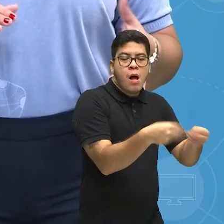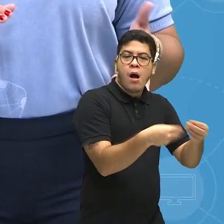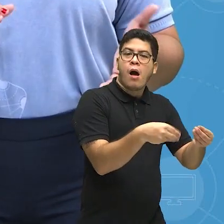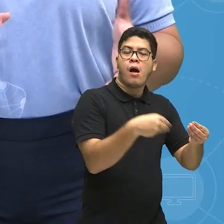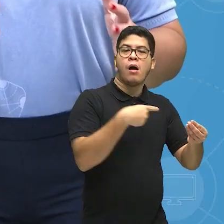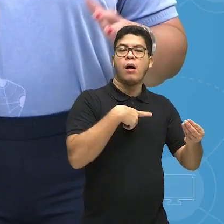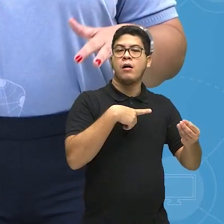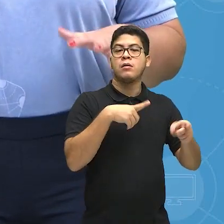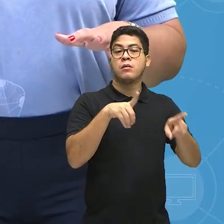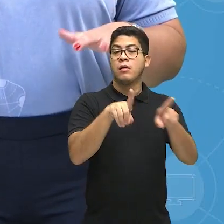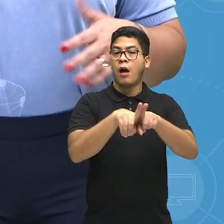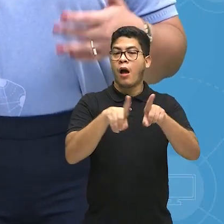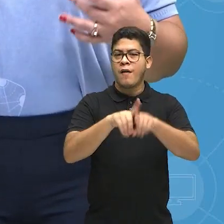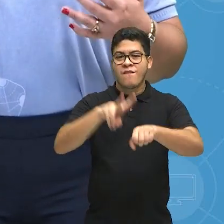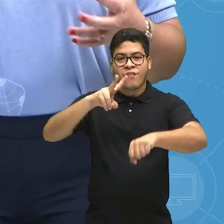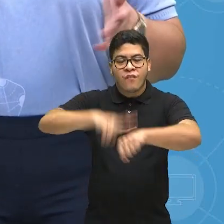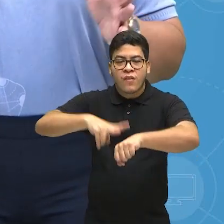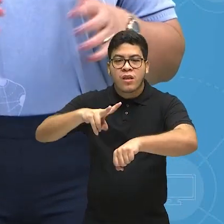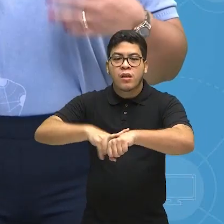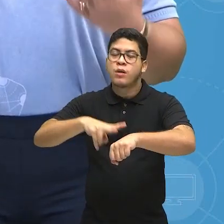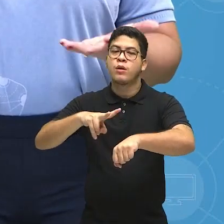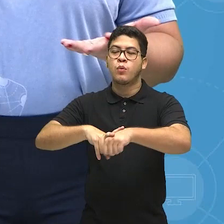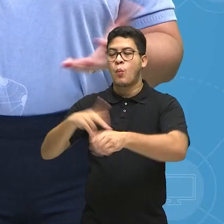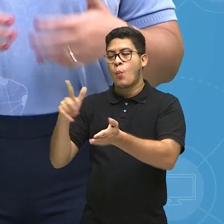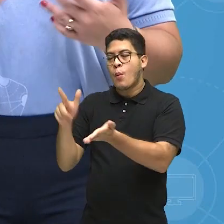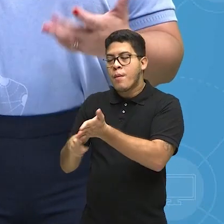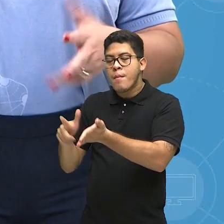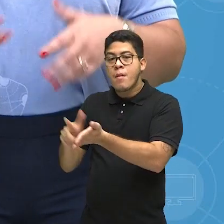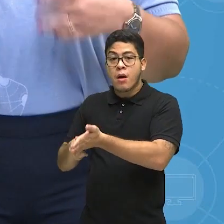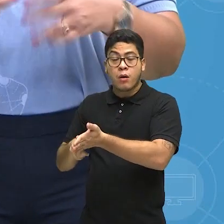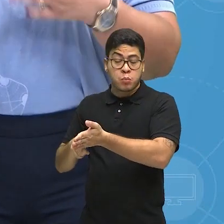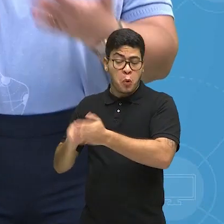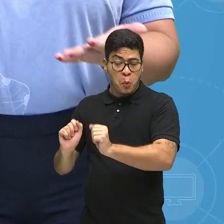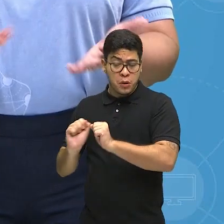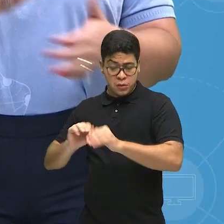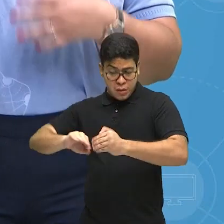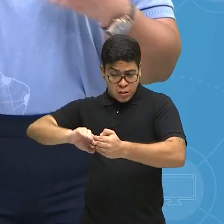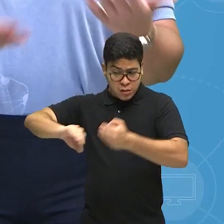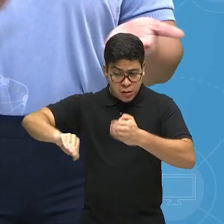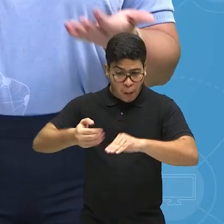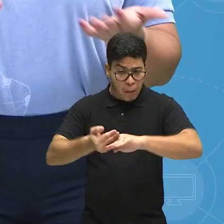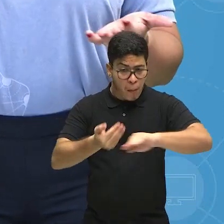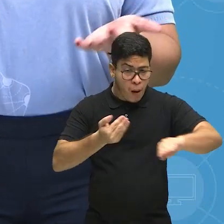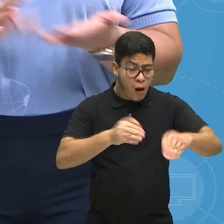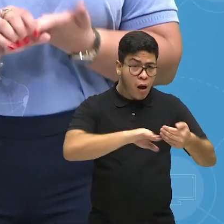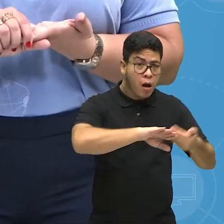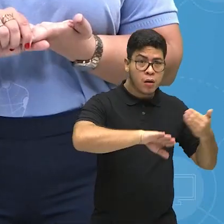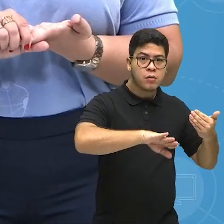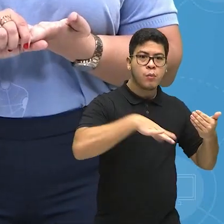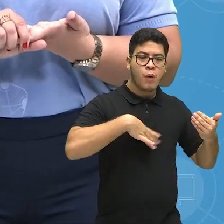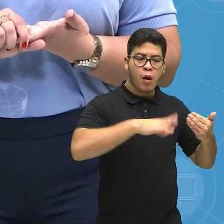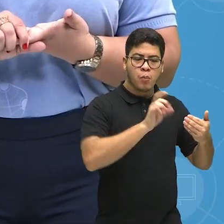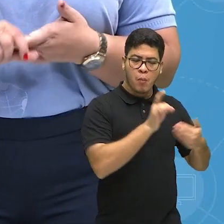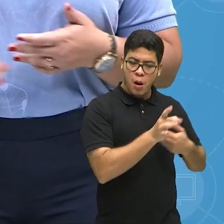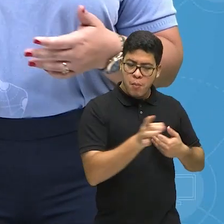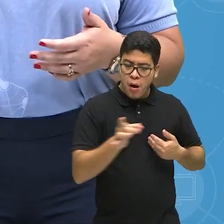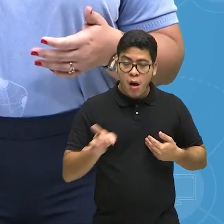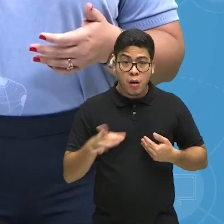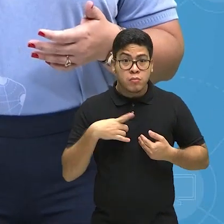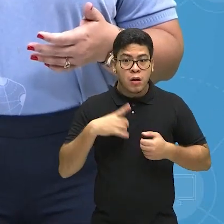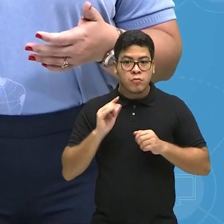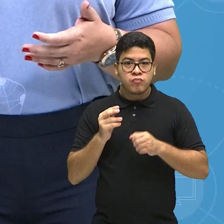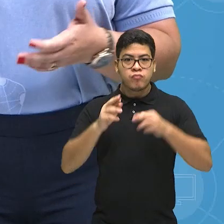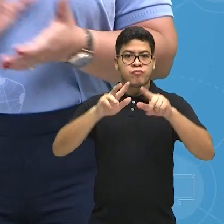pode separar e aí fazer uso, né, entregar para entidades que utilizam esse material para